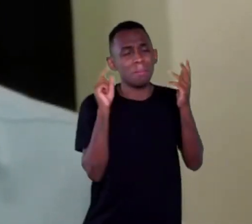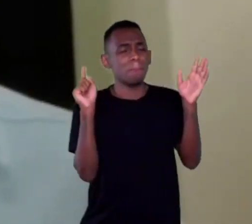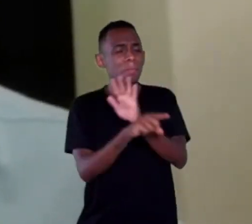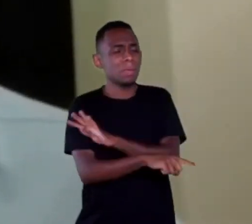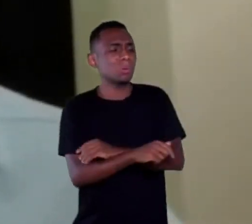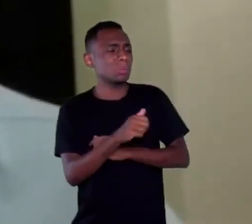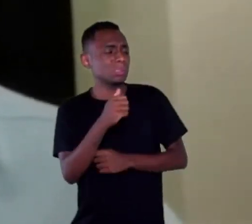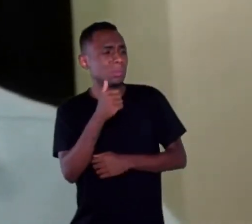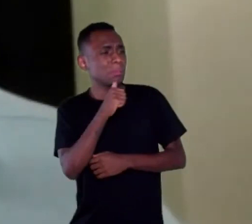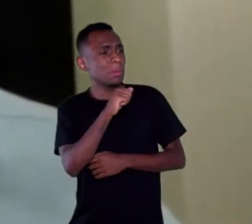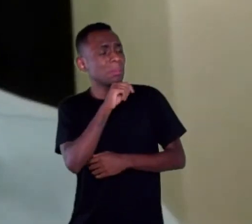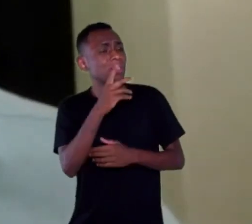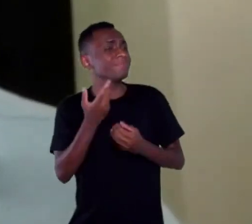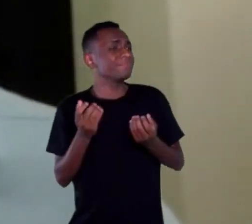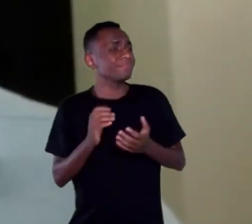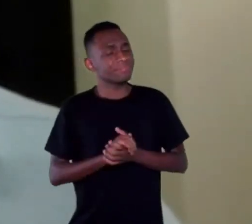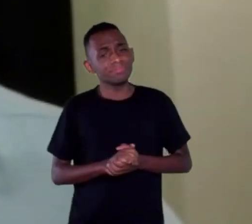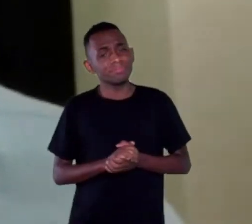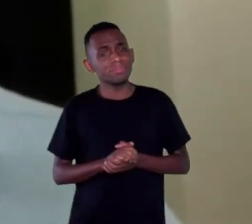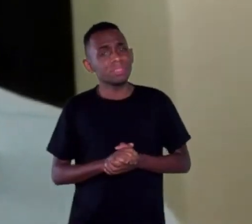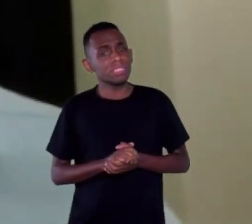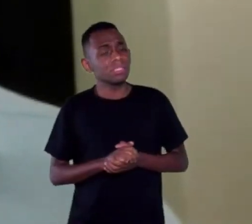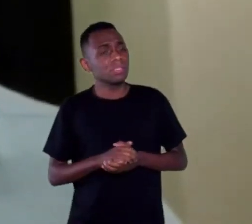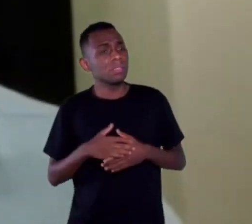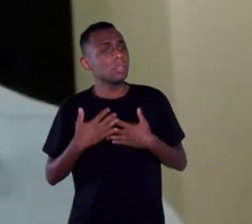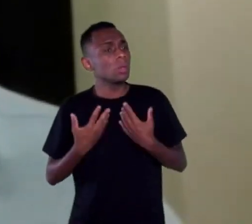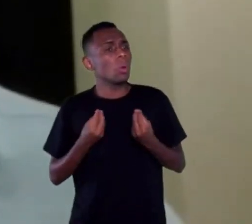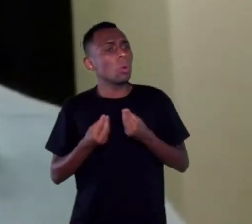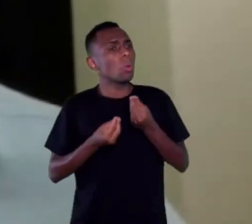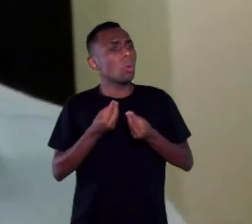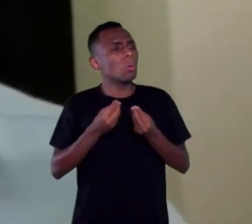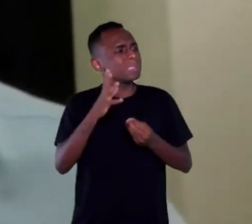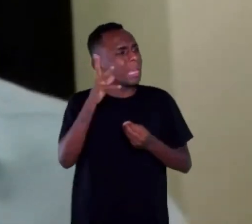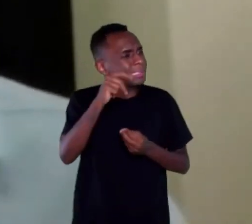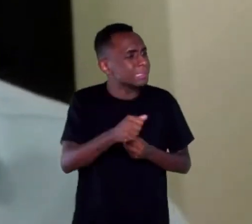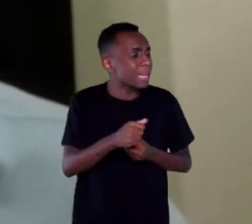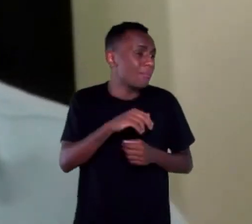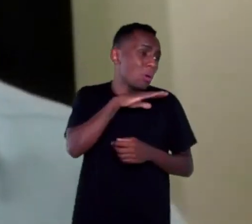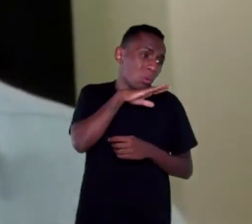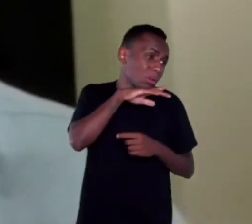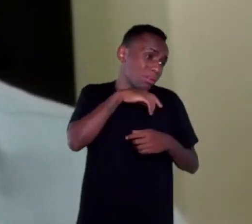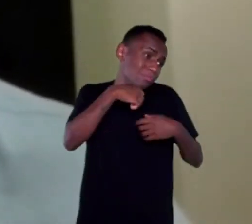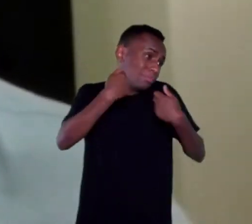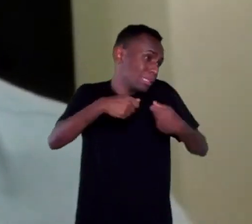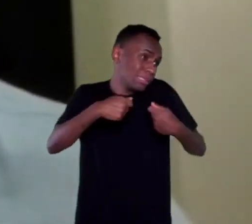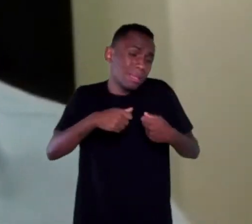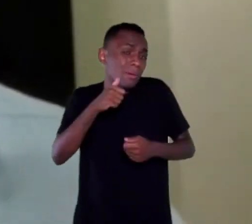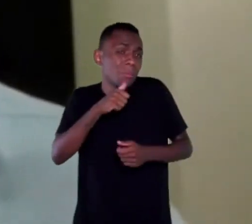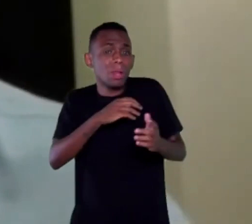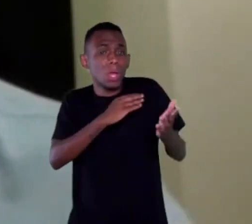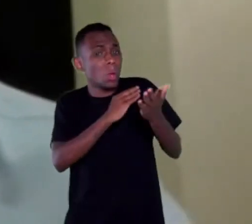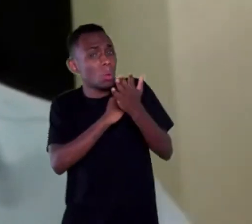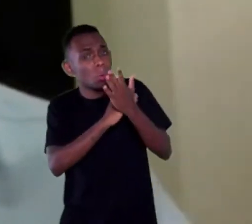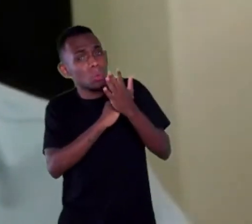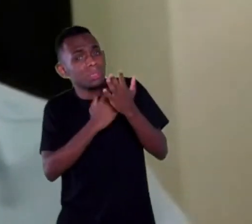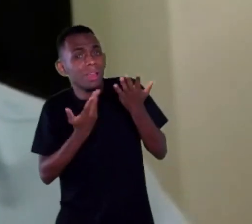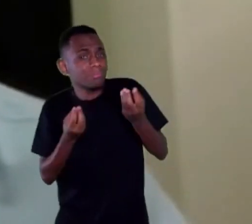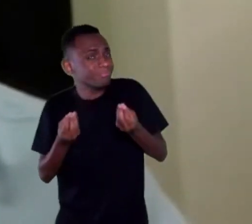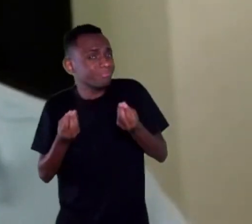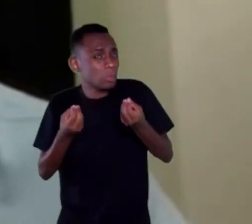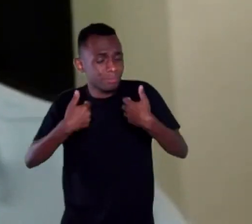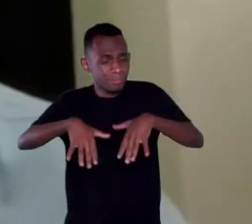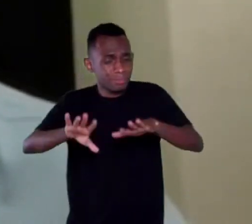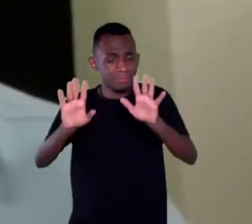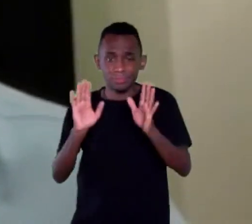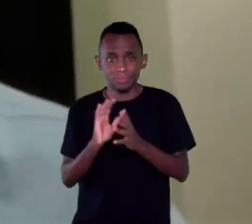Aparecida, minha mãe chama Aparecida, mas aqui, você não achava ruim? Não, eu tinha que deixar ele com alguém. Então, assim, eu